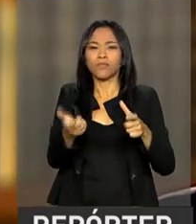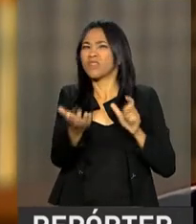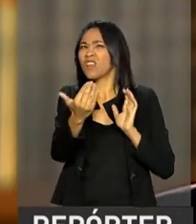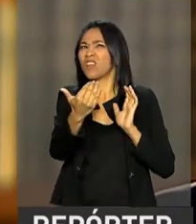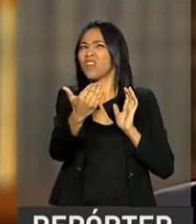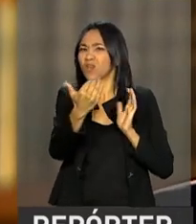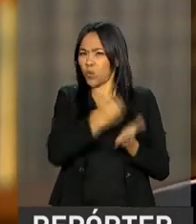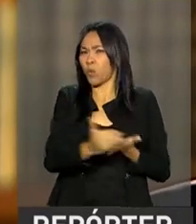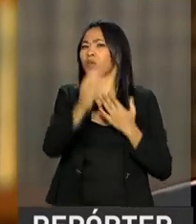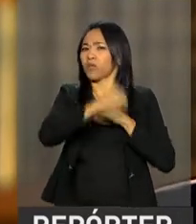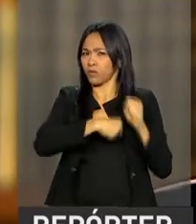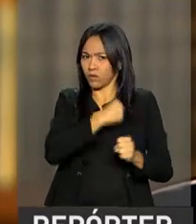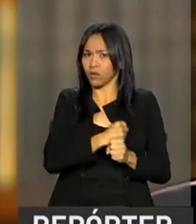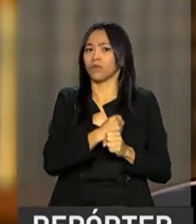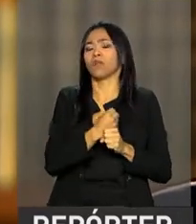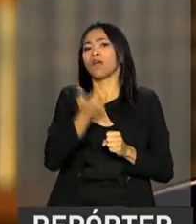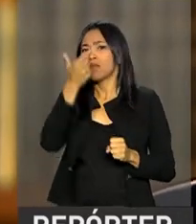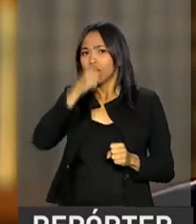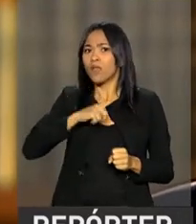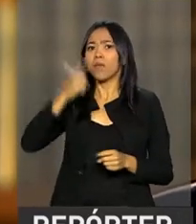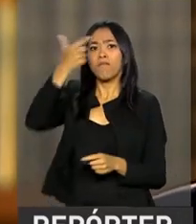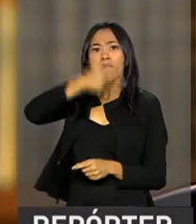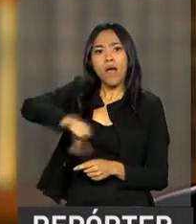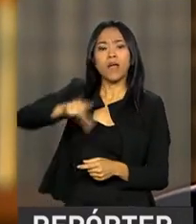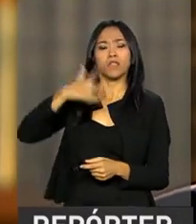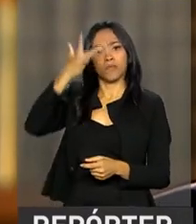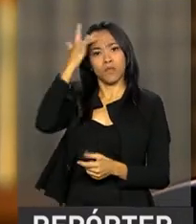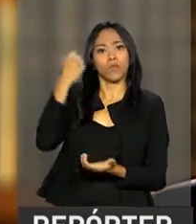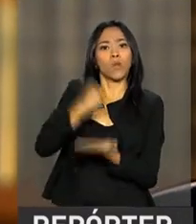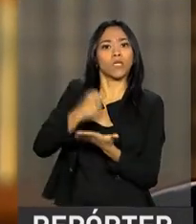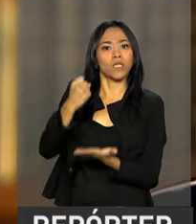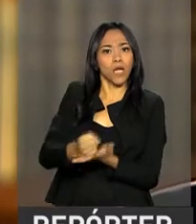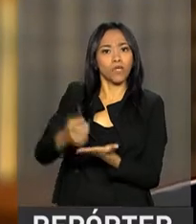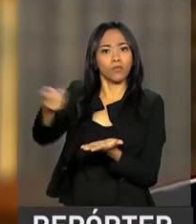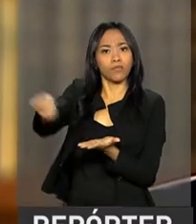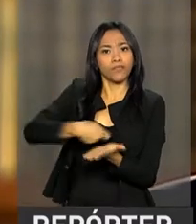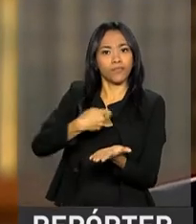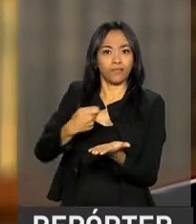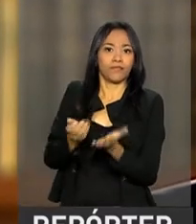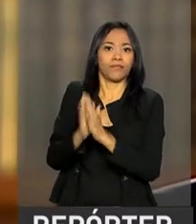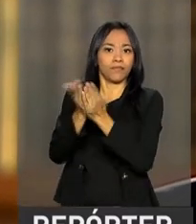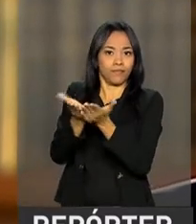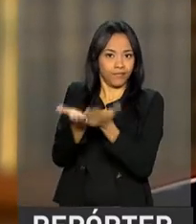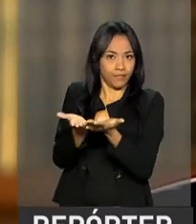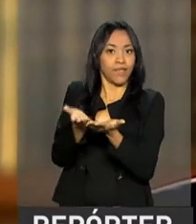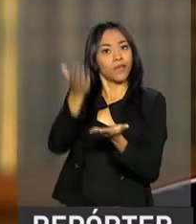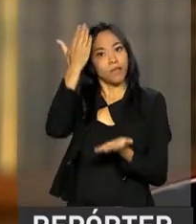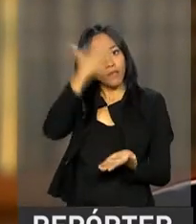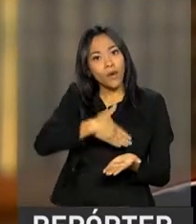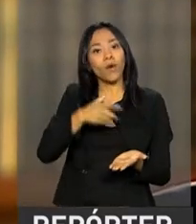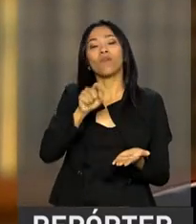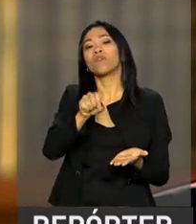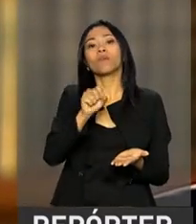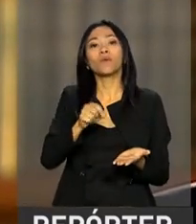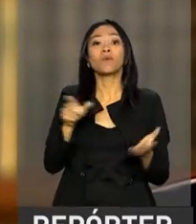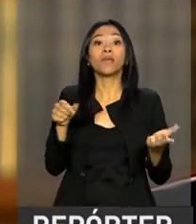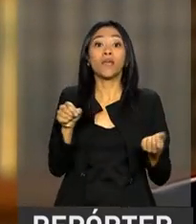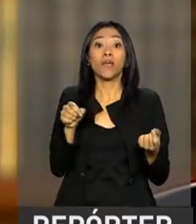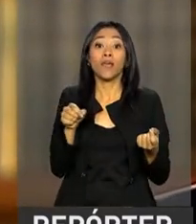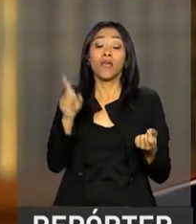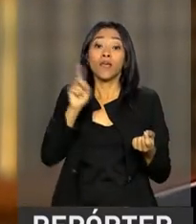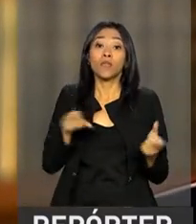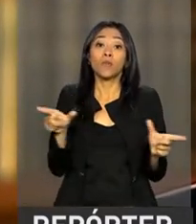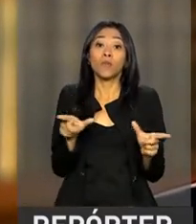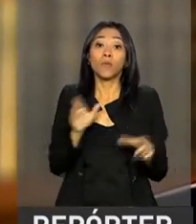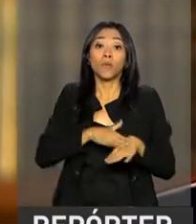há mais gente sendo contratada com carteira assinada como mostra o cadastro geral de emprego do